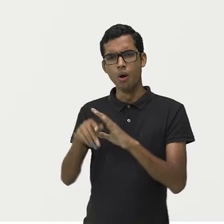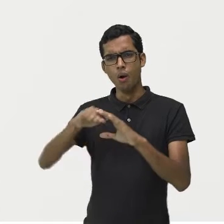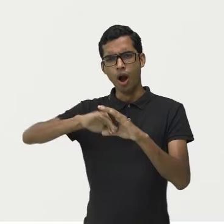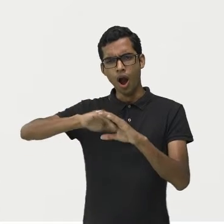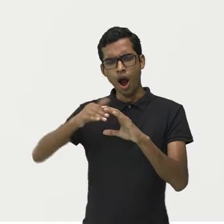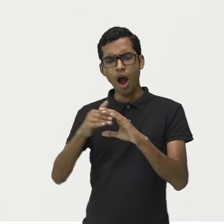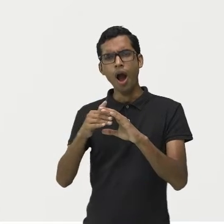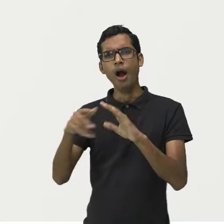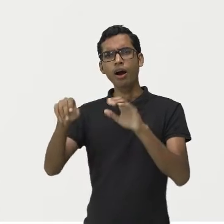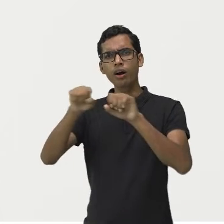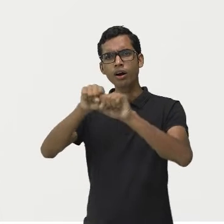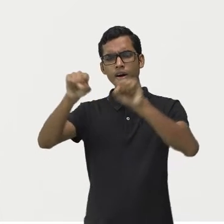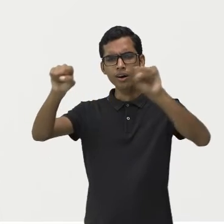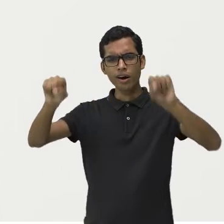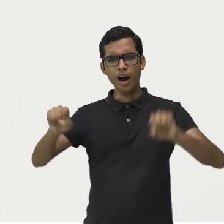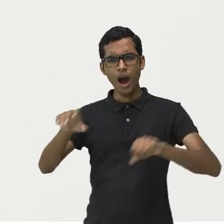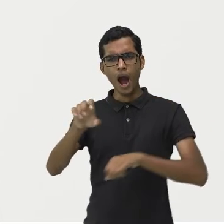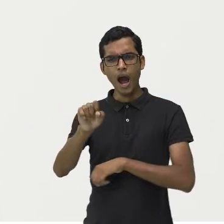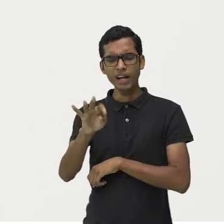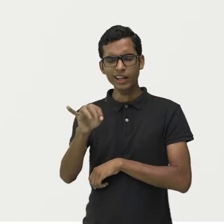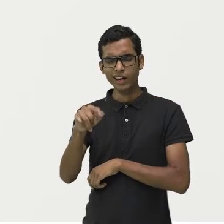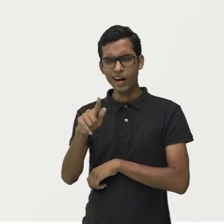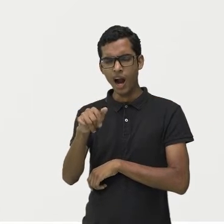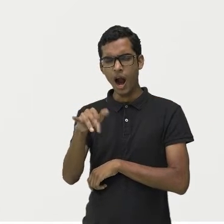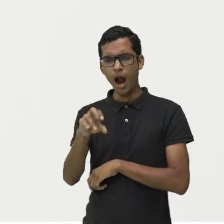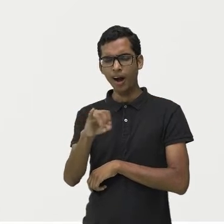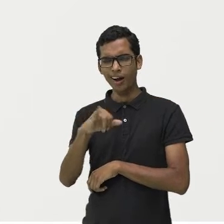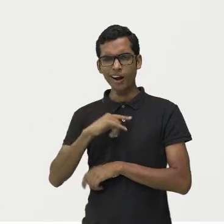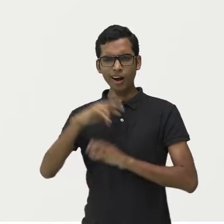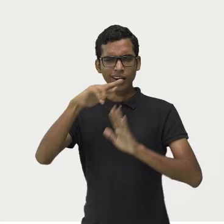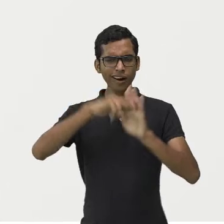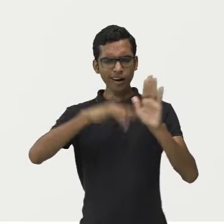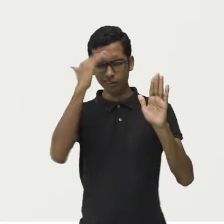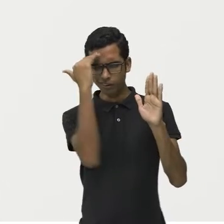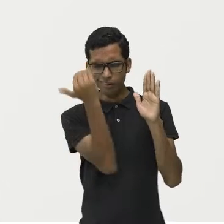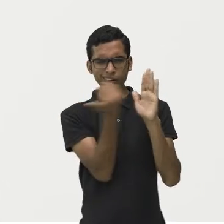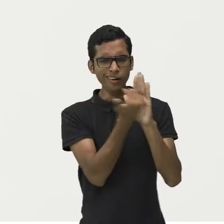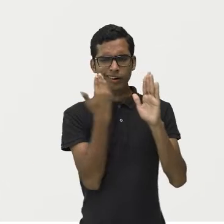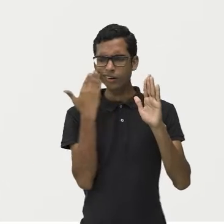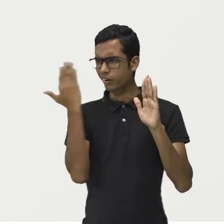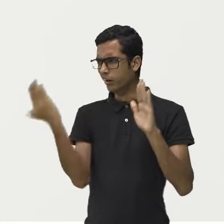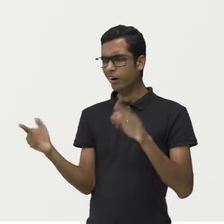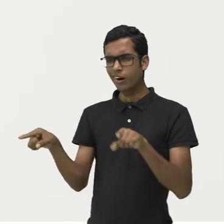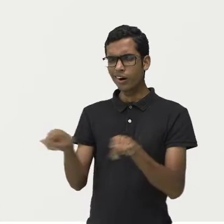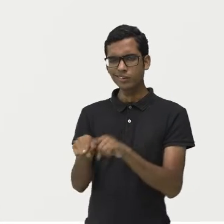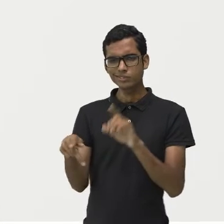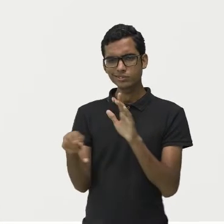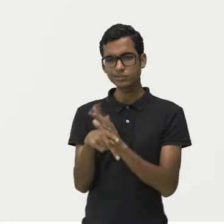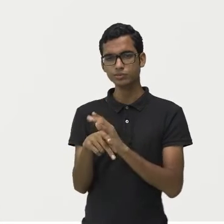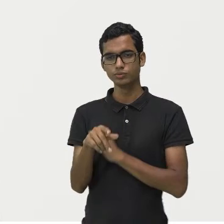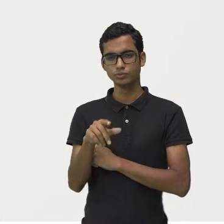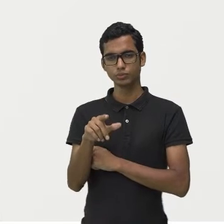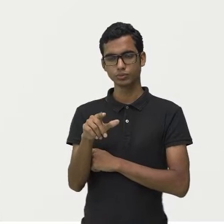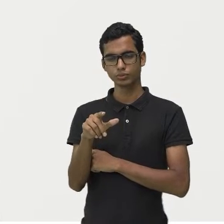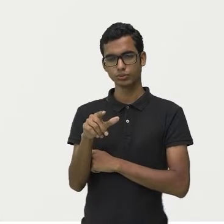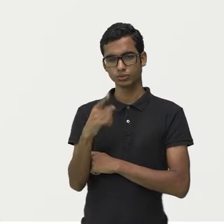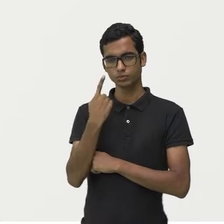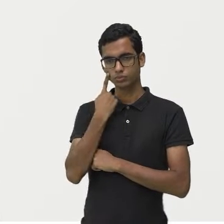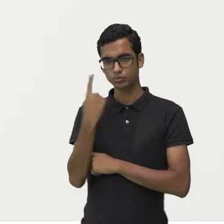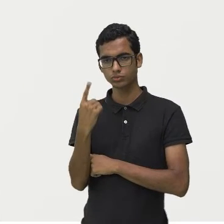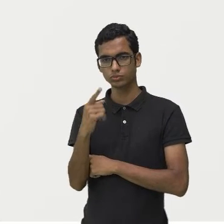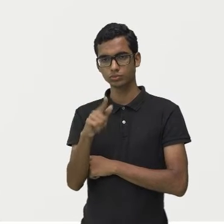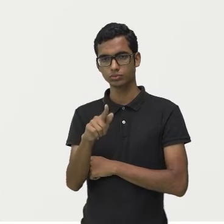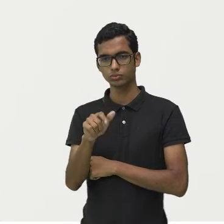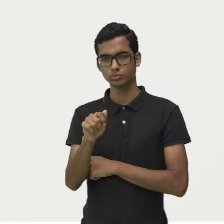é um sistema estigmático se ele obedecer essas condições de nitidez de Gauss.